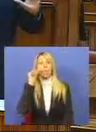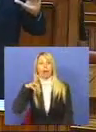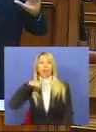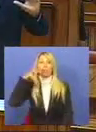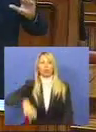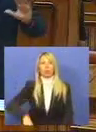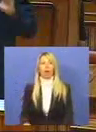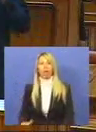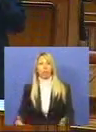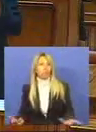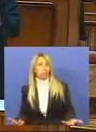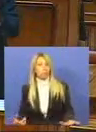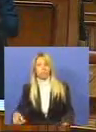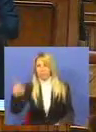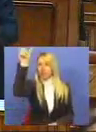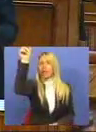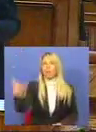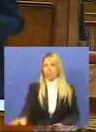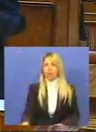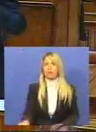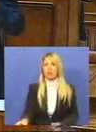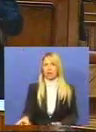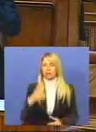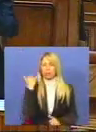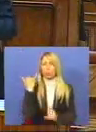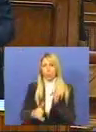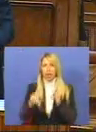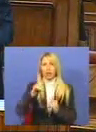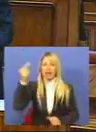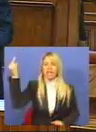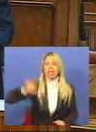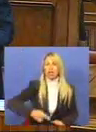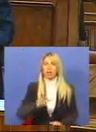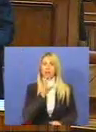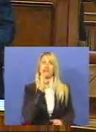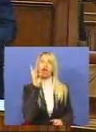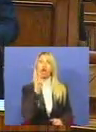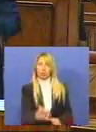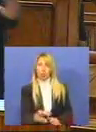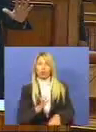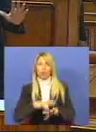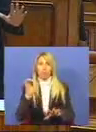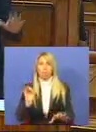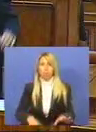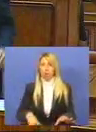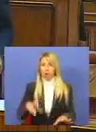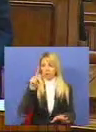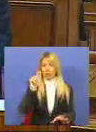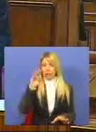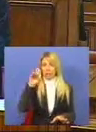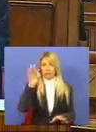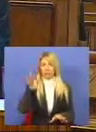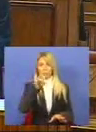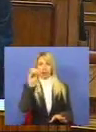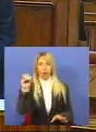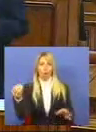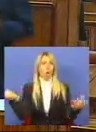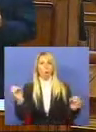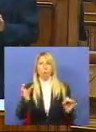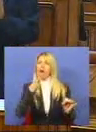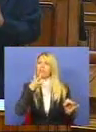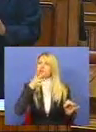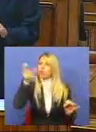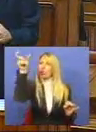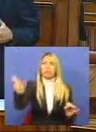para si, o risco e a exigência de resposta à recessão não faz parte do seu discurso.